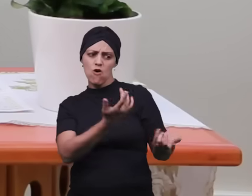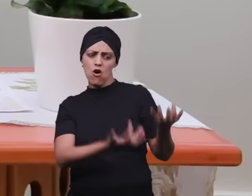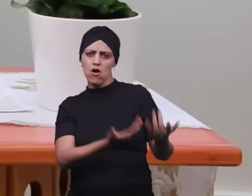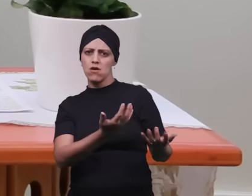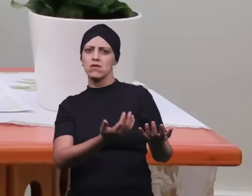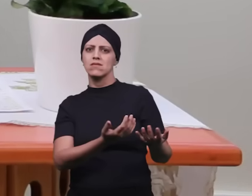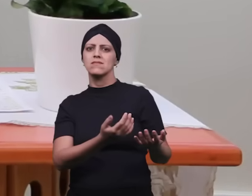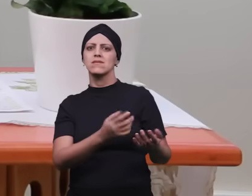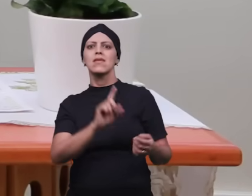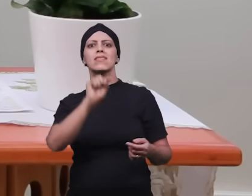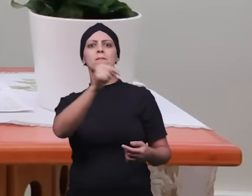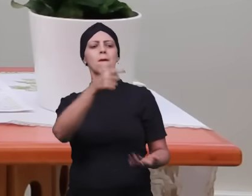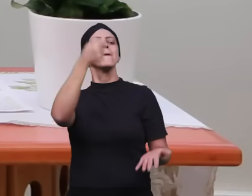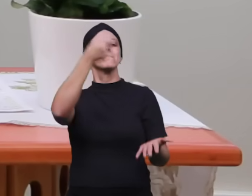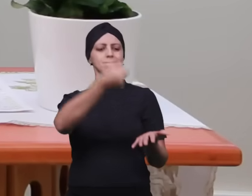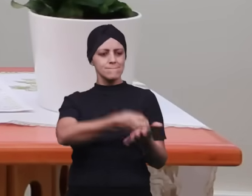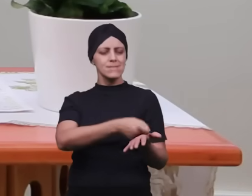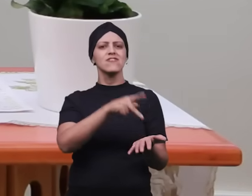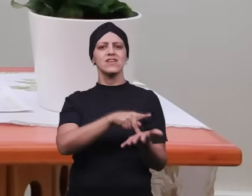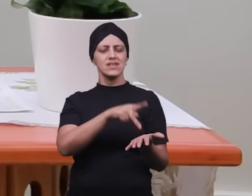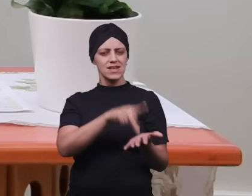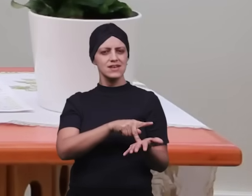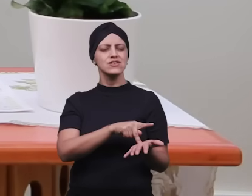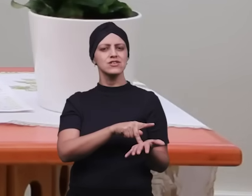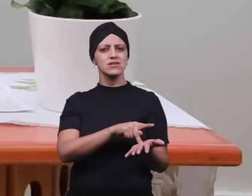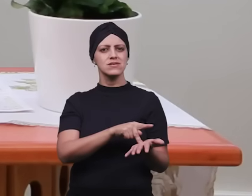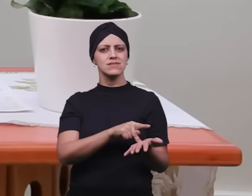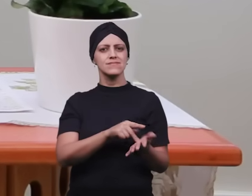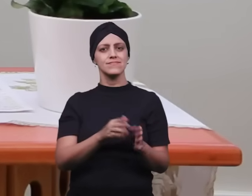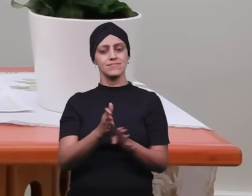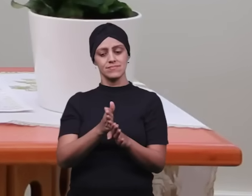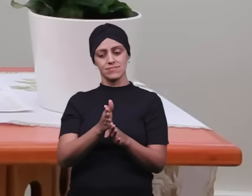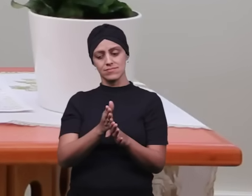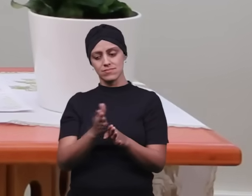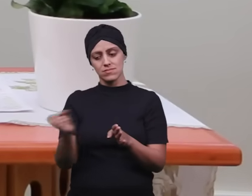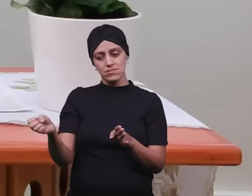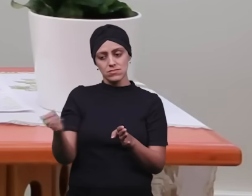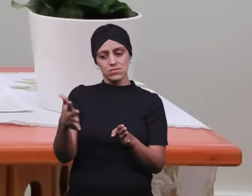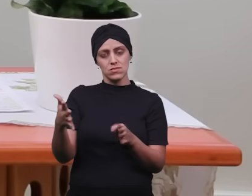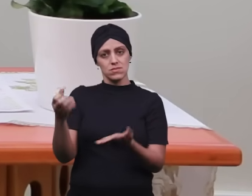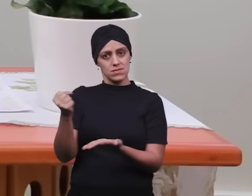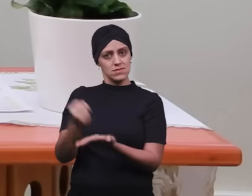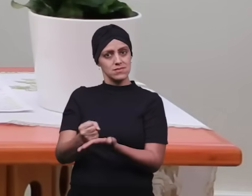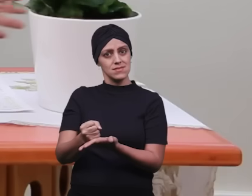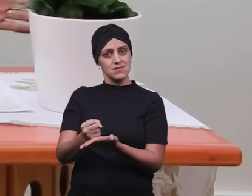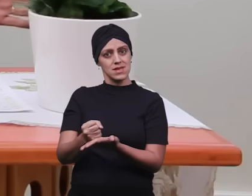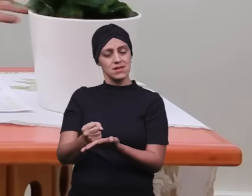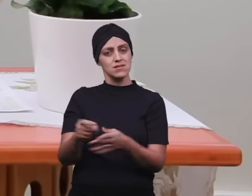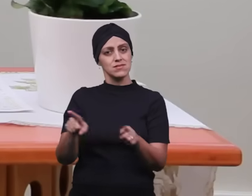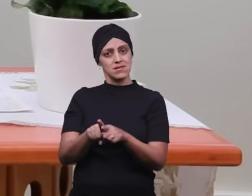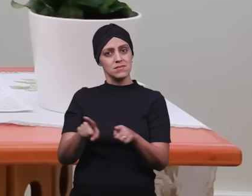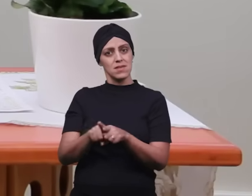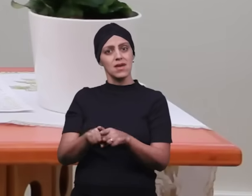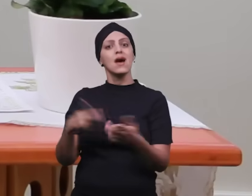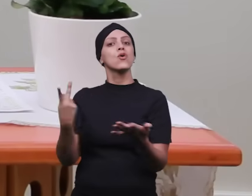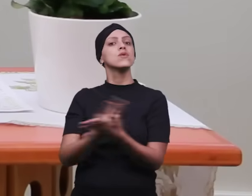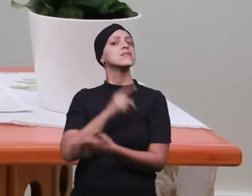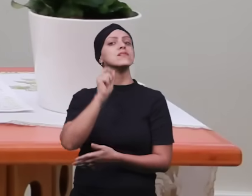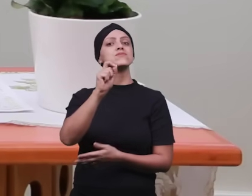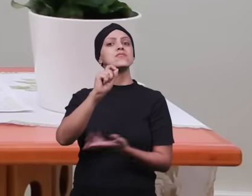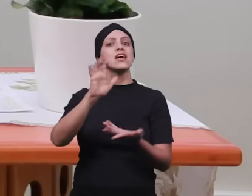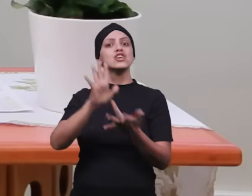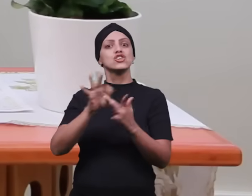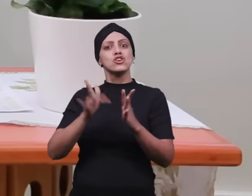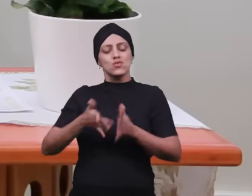palavra. No Novo Testamento, nós vamos ver o nascimento do Senhor Jesus, tão anunciado desde o Velho